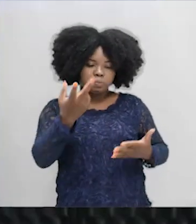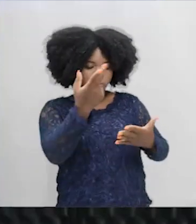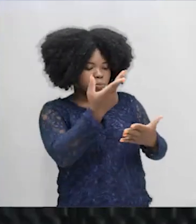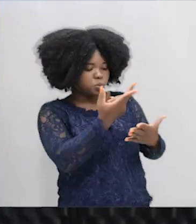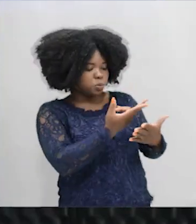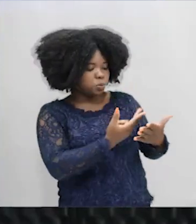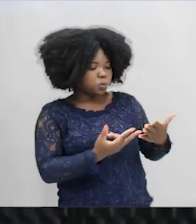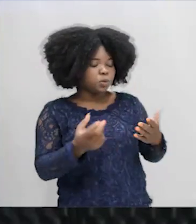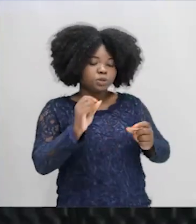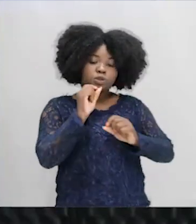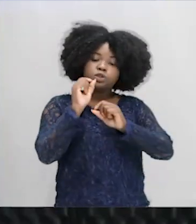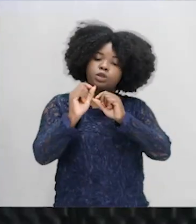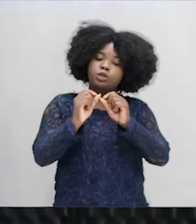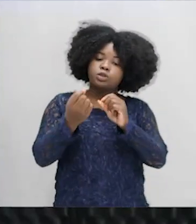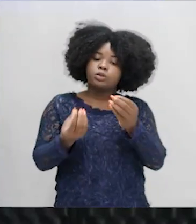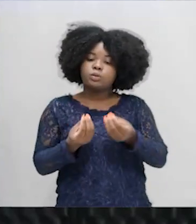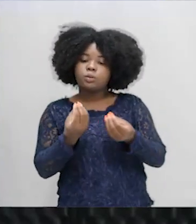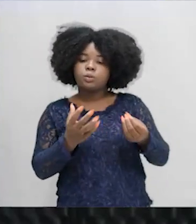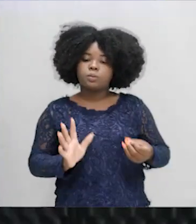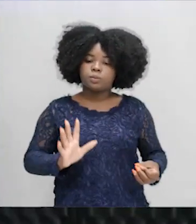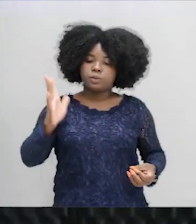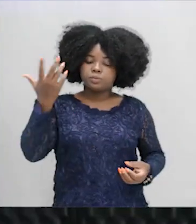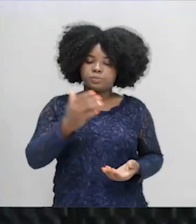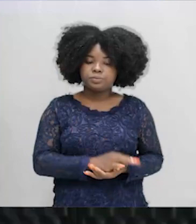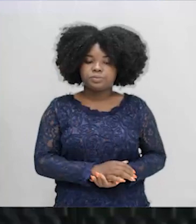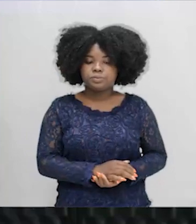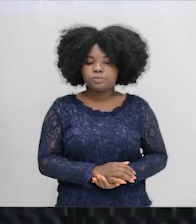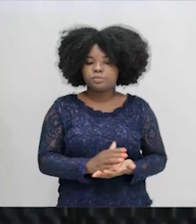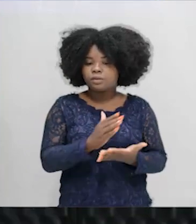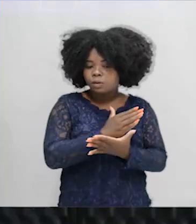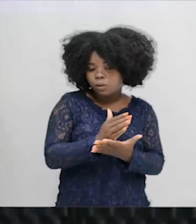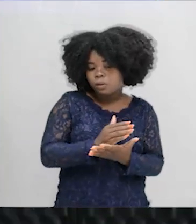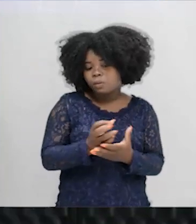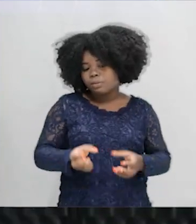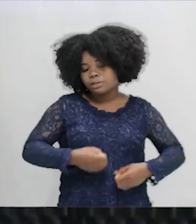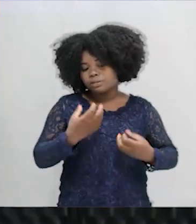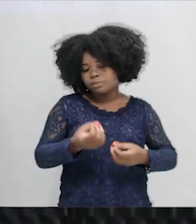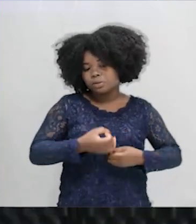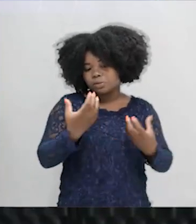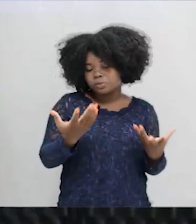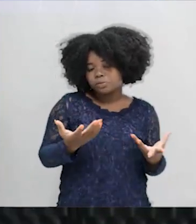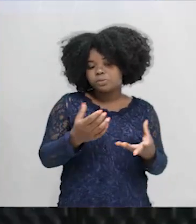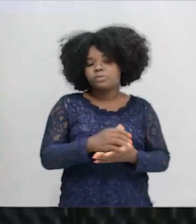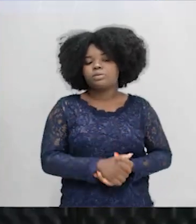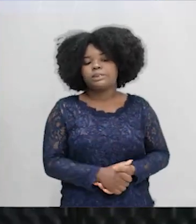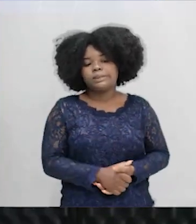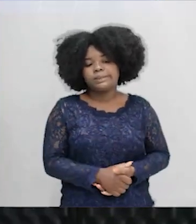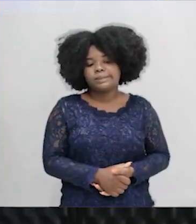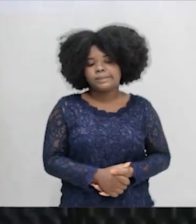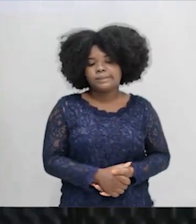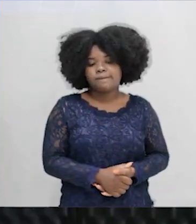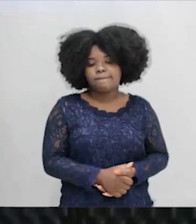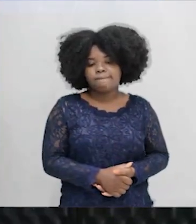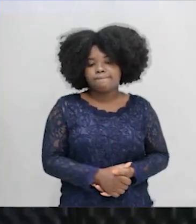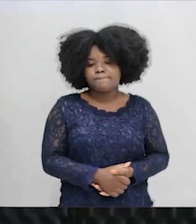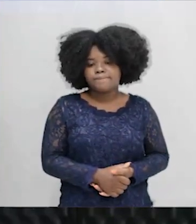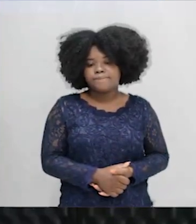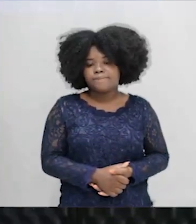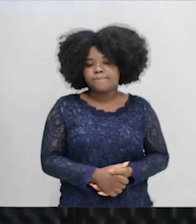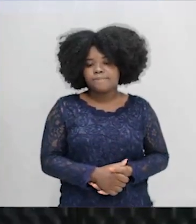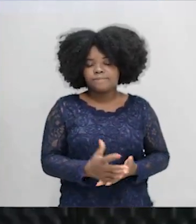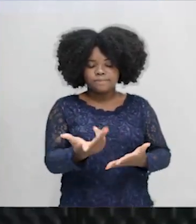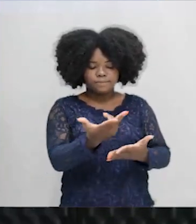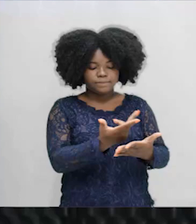isso aconteceria. Ele ainda não tem os recursos gráficos. Ele só começa a falar as cenas a partir do que vai acontecendo. Então, esse esboço